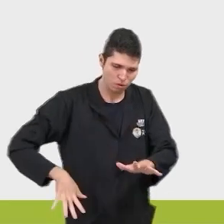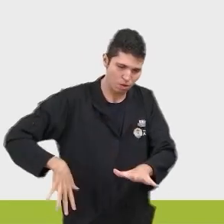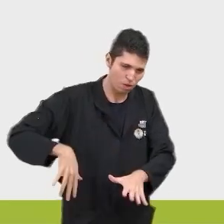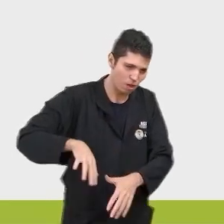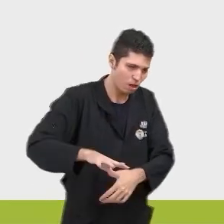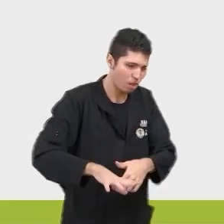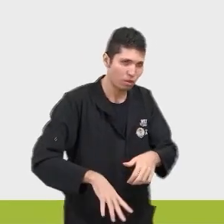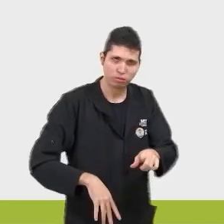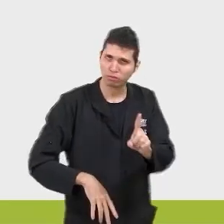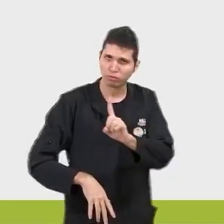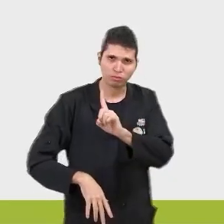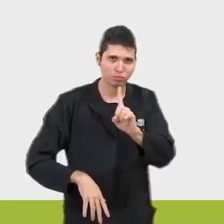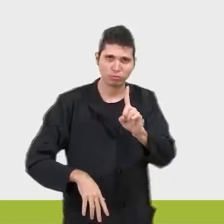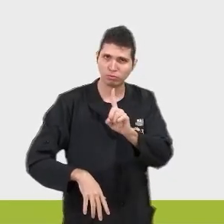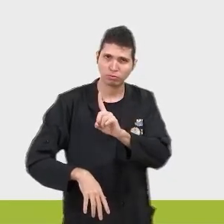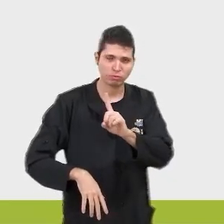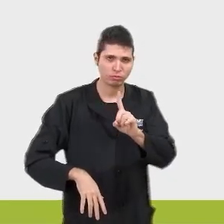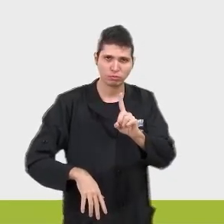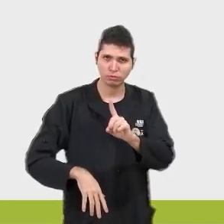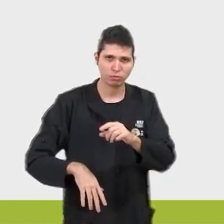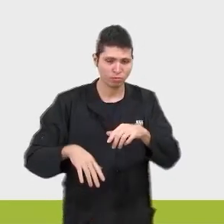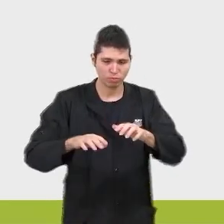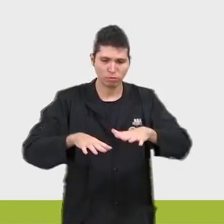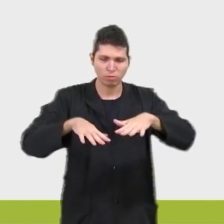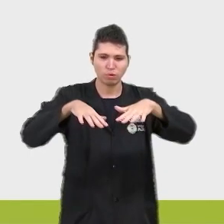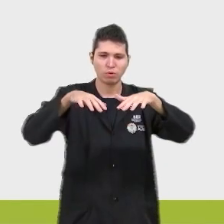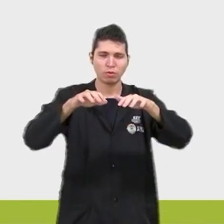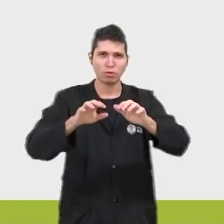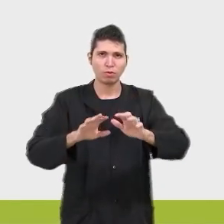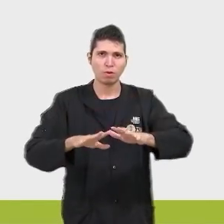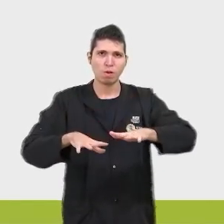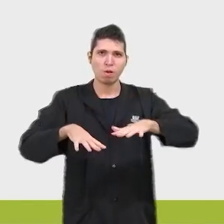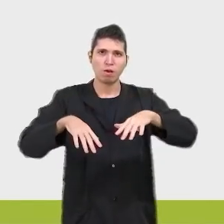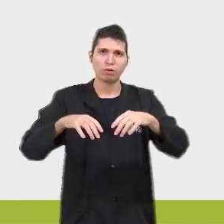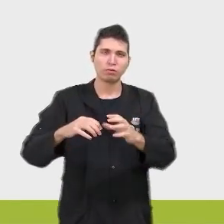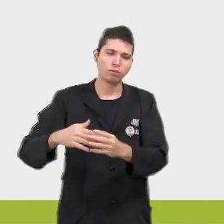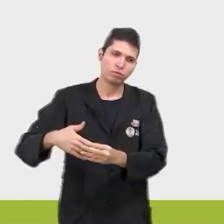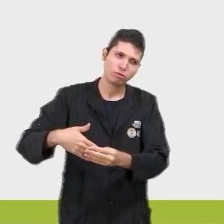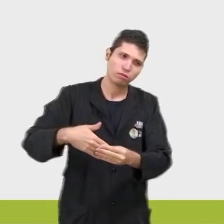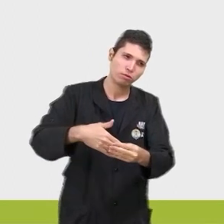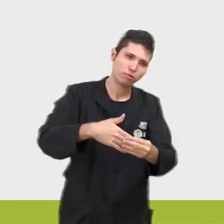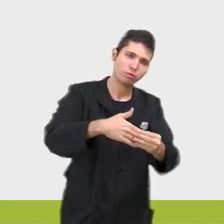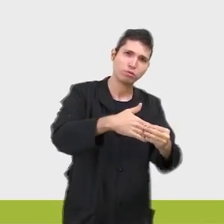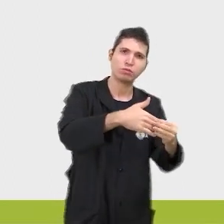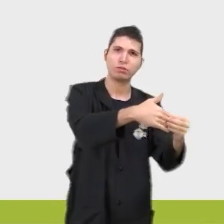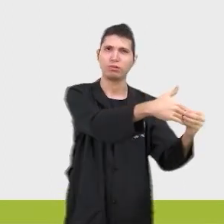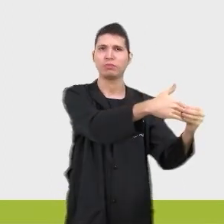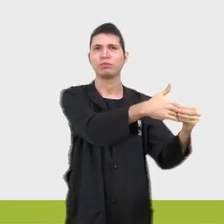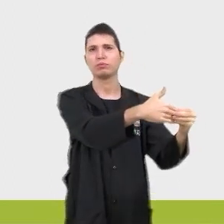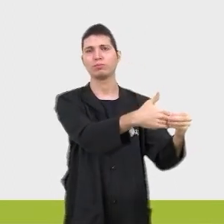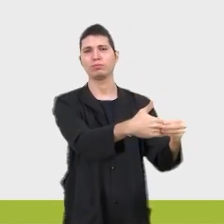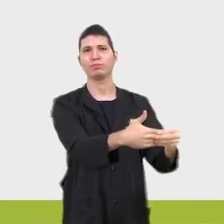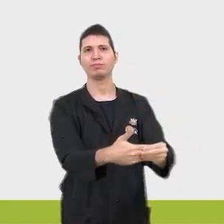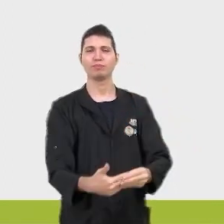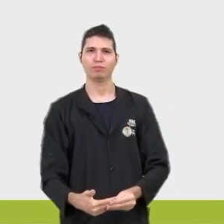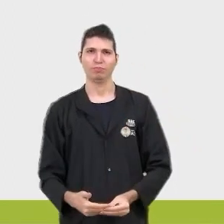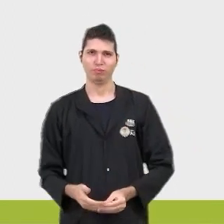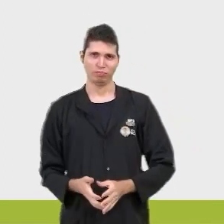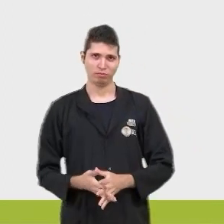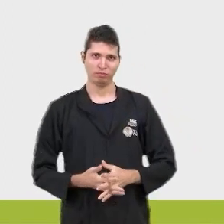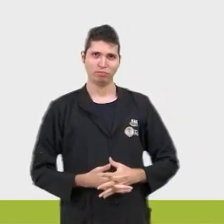Eles são levados pelas correntes d'água. Ok? Vamos para a questão. Resolva Enem 2 disse assim,